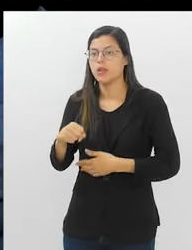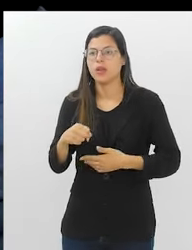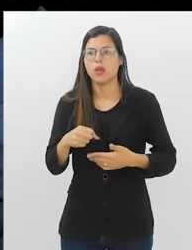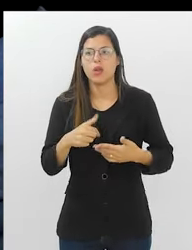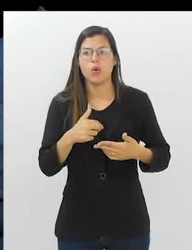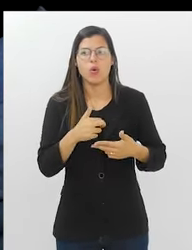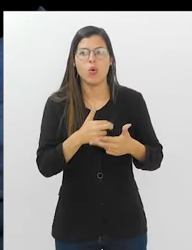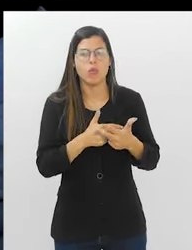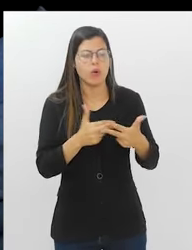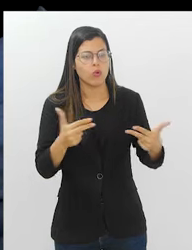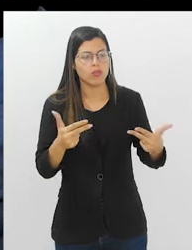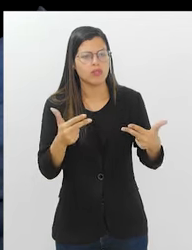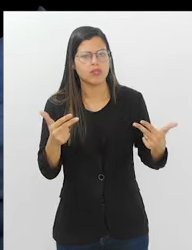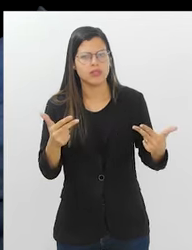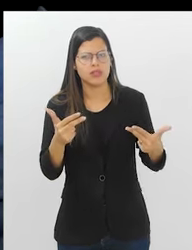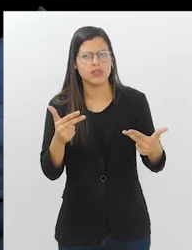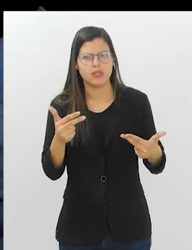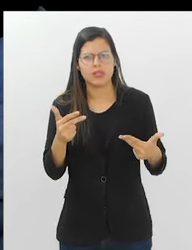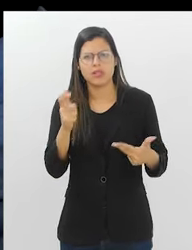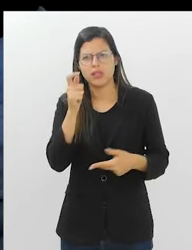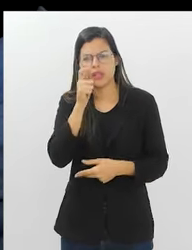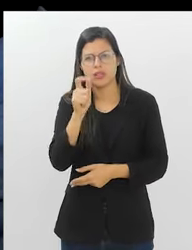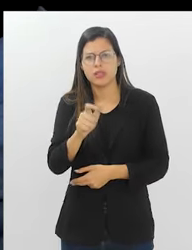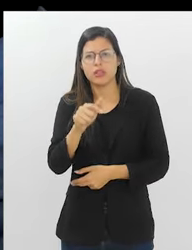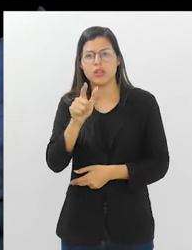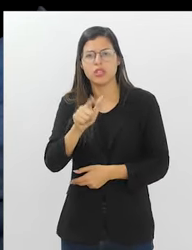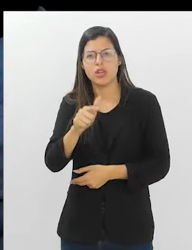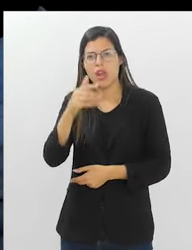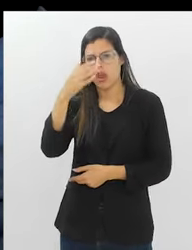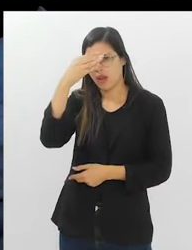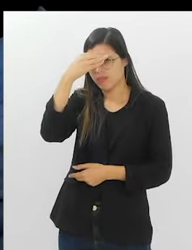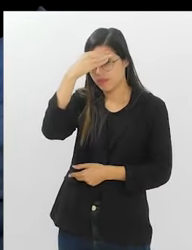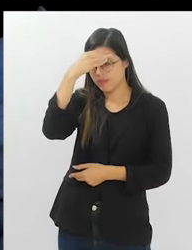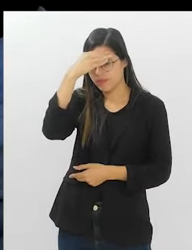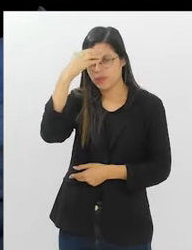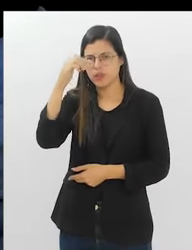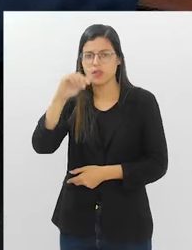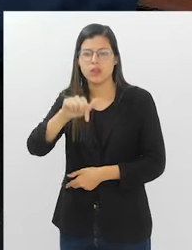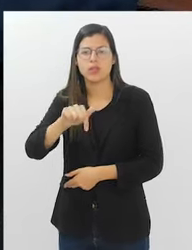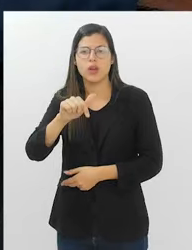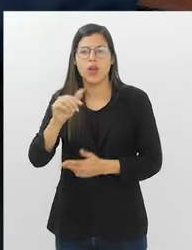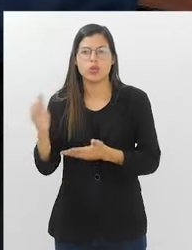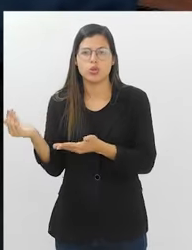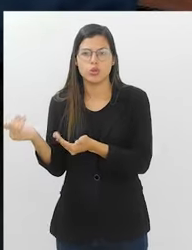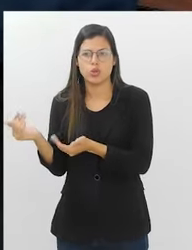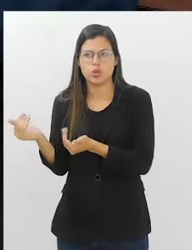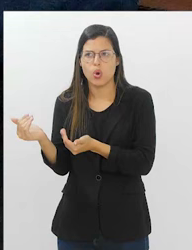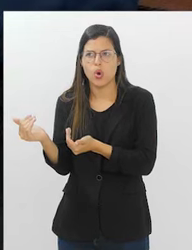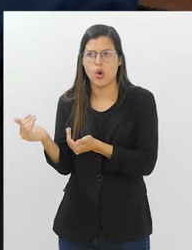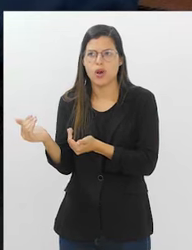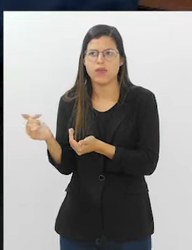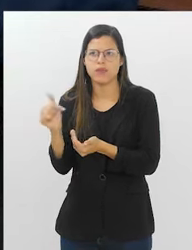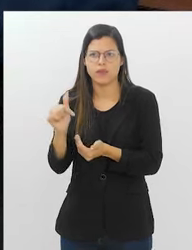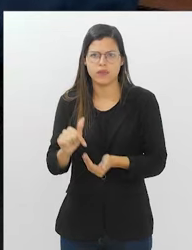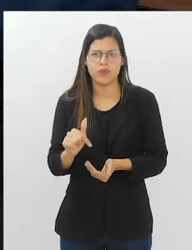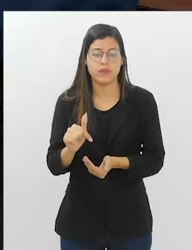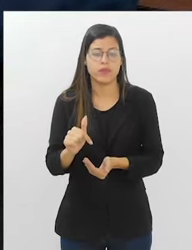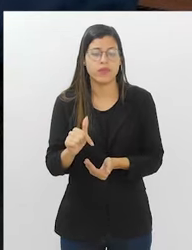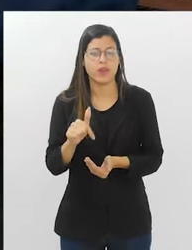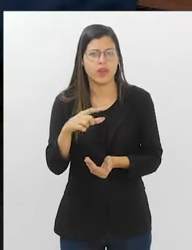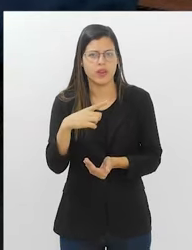fantástico é o caso de Chico Xavier sobre aquele jovem que foi